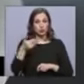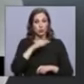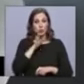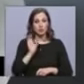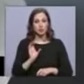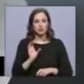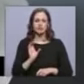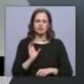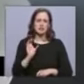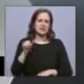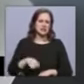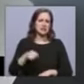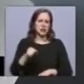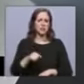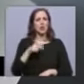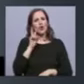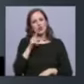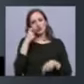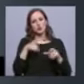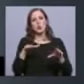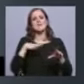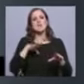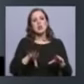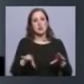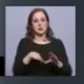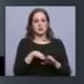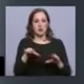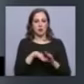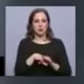vejo hoje envolve desemprego em participar